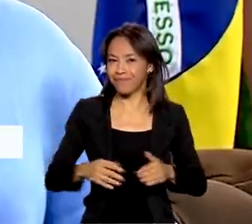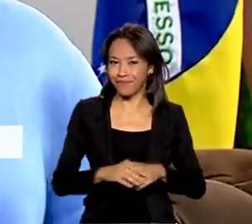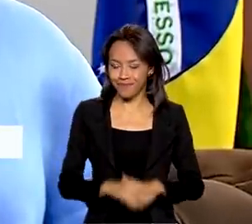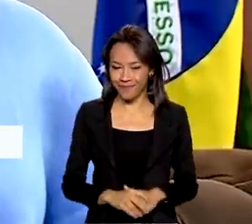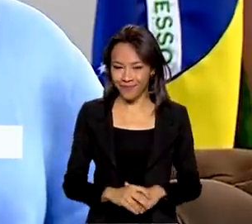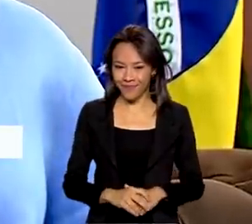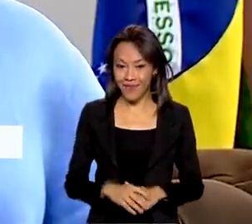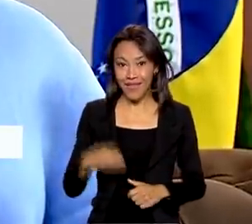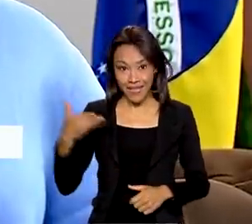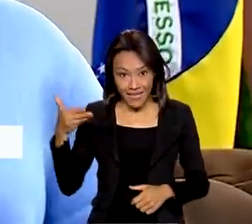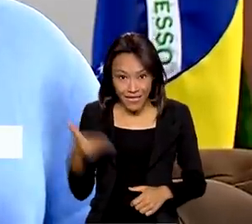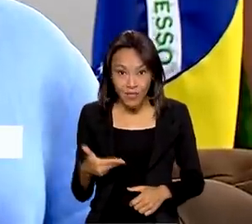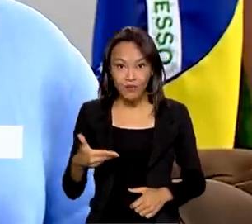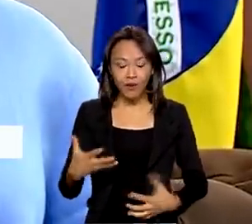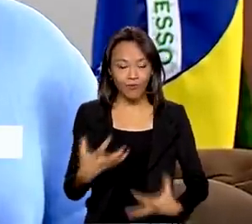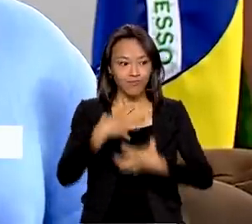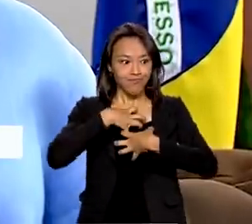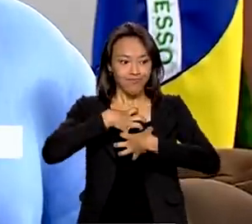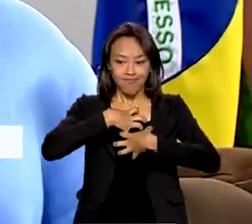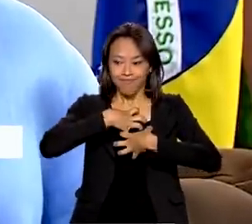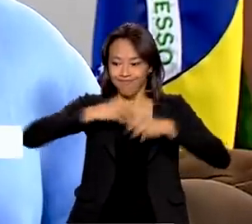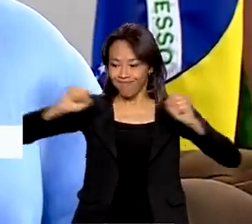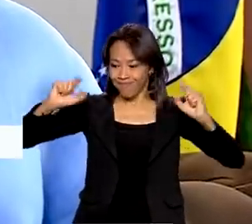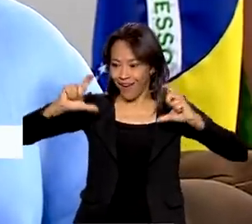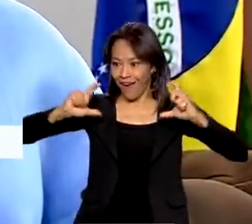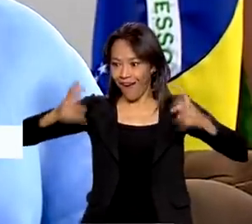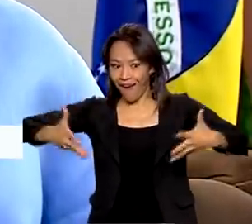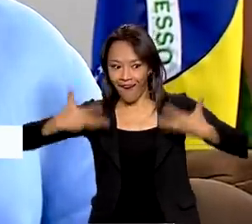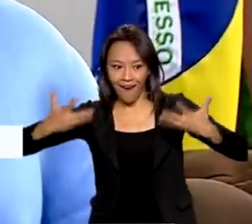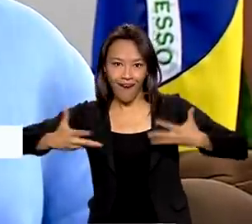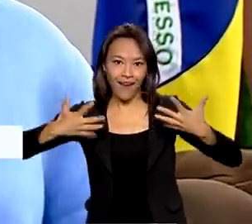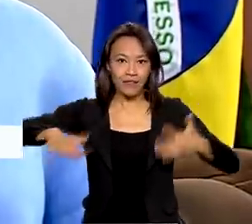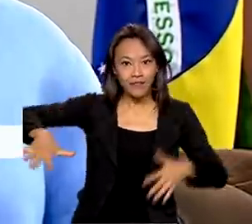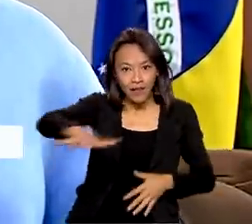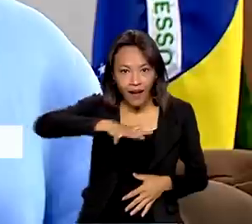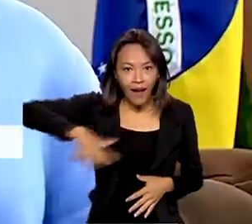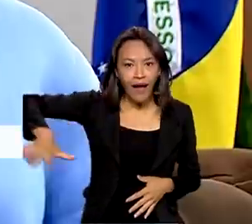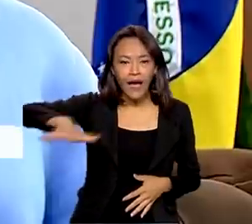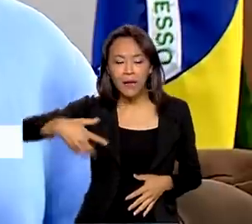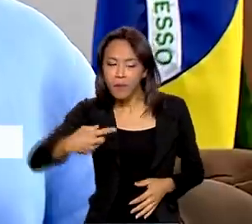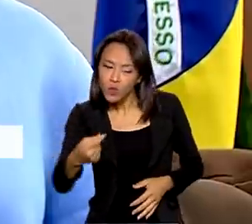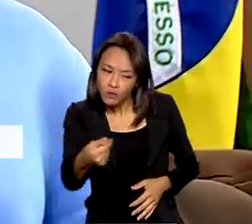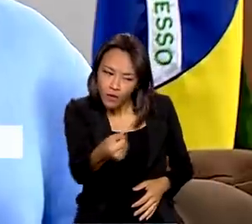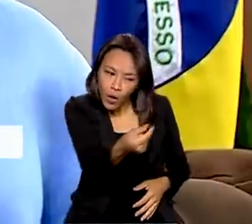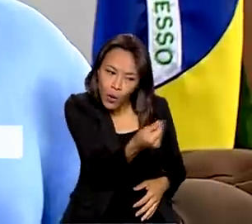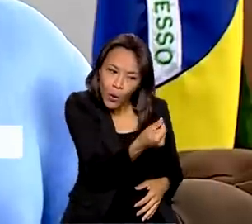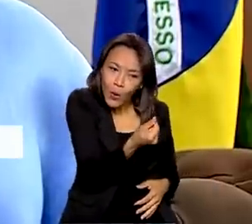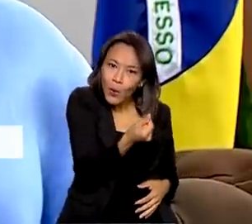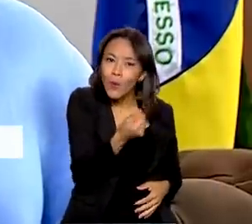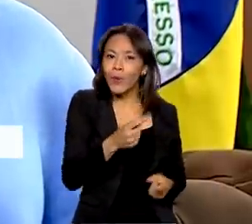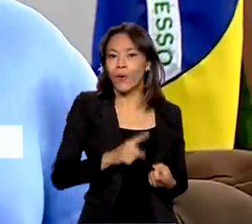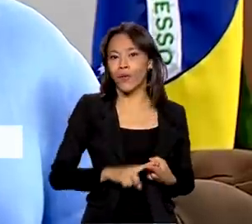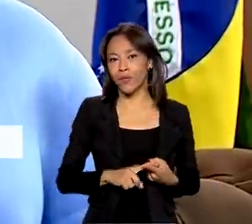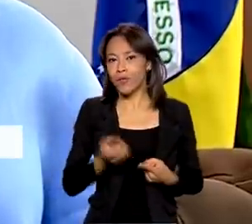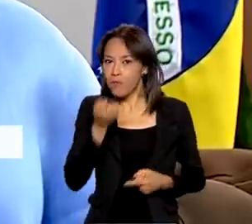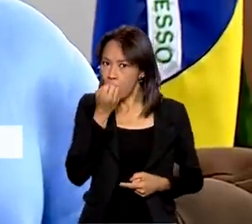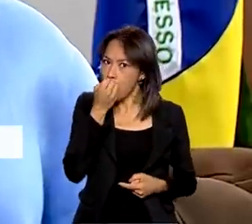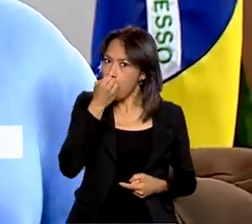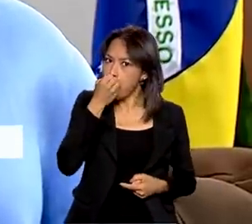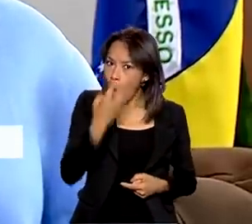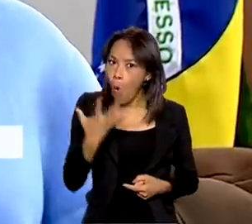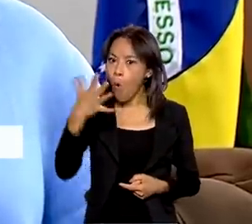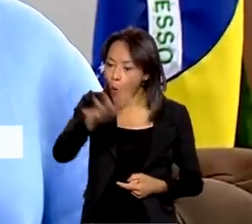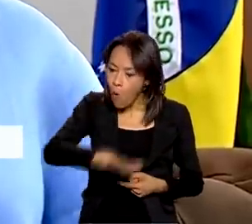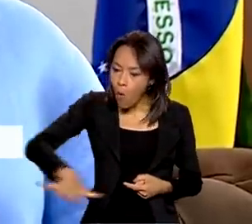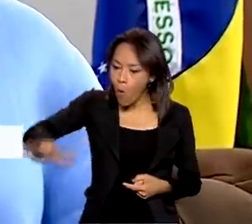um entusiasmo do setor pelos preços pelo Bom desempenho que